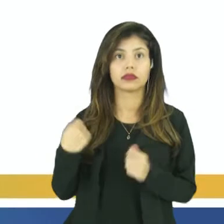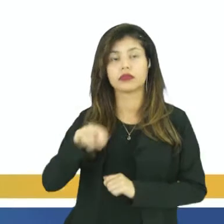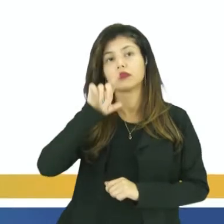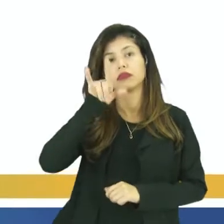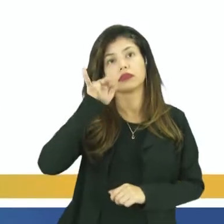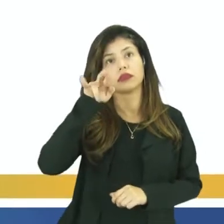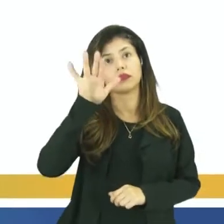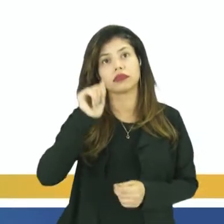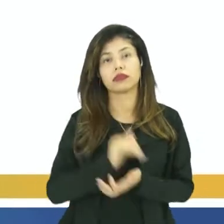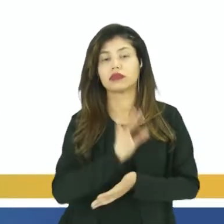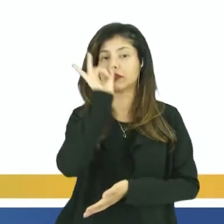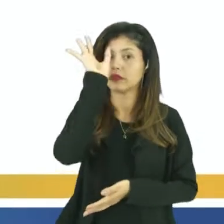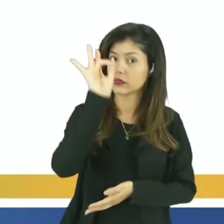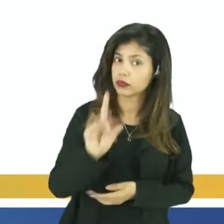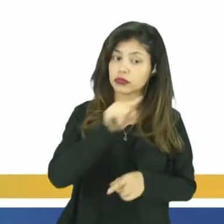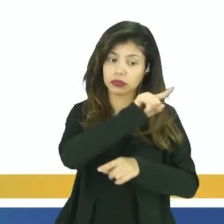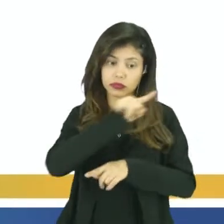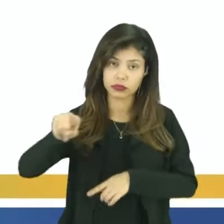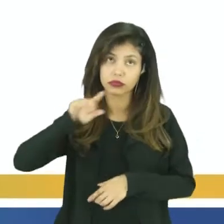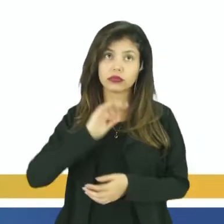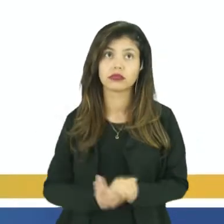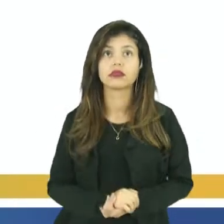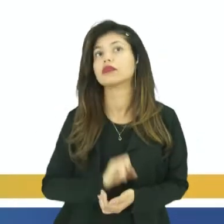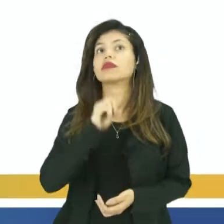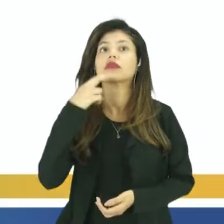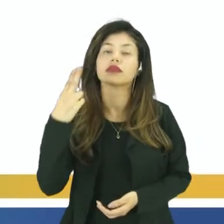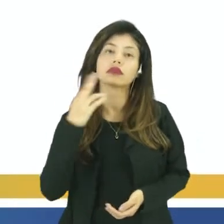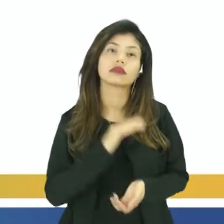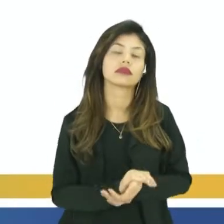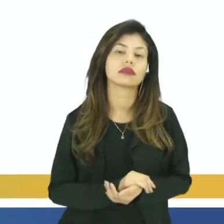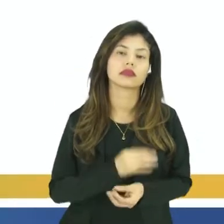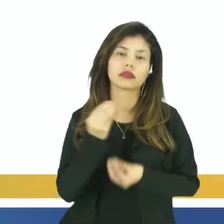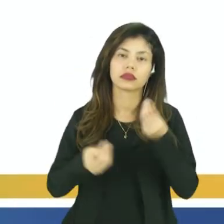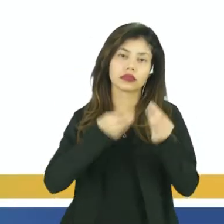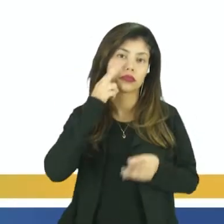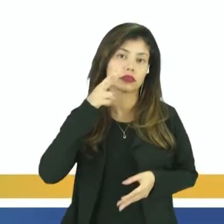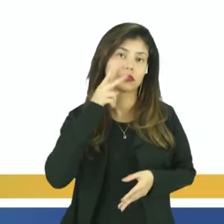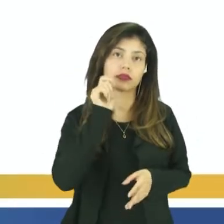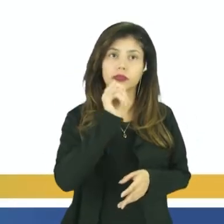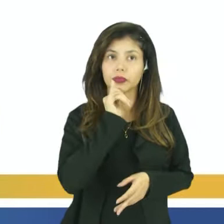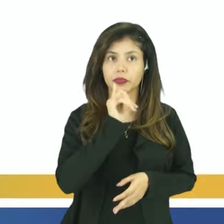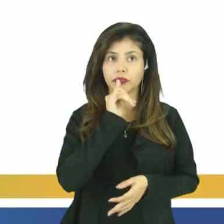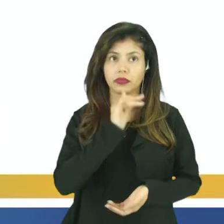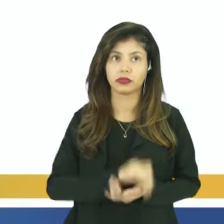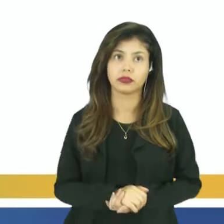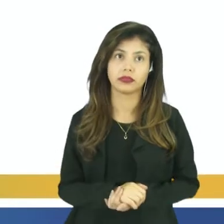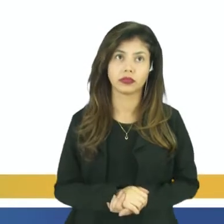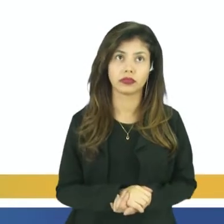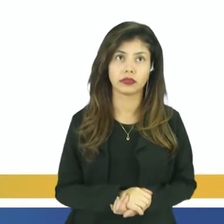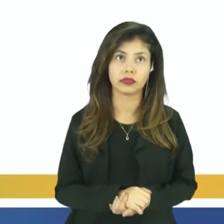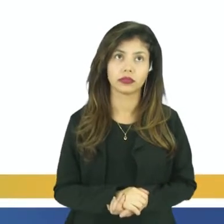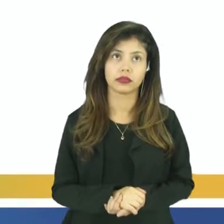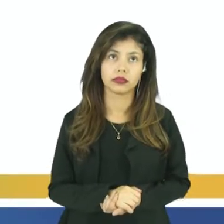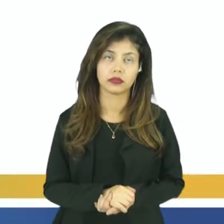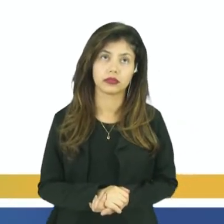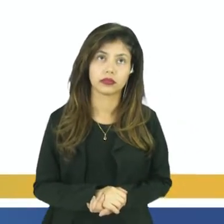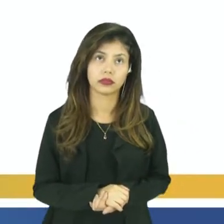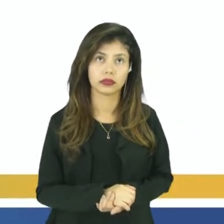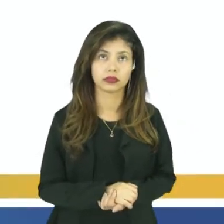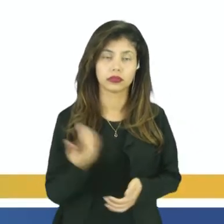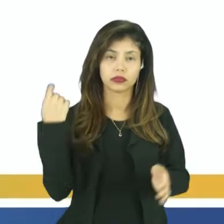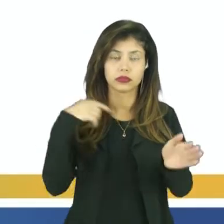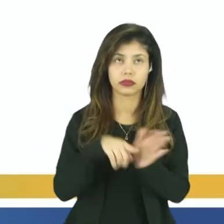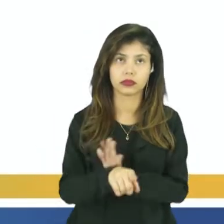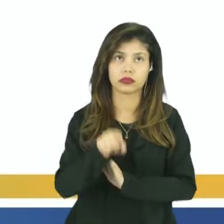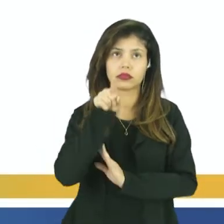legenda para cada linha. Ou seja, pessoal, como vocês veem no exemplo, tem até uma